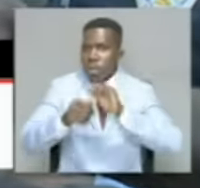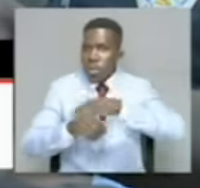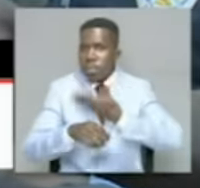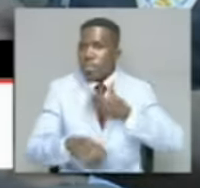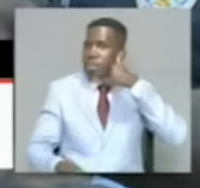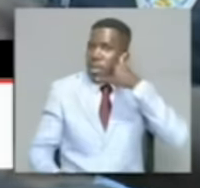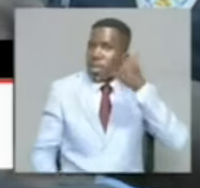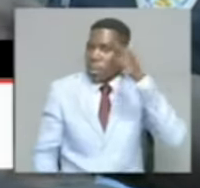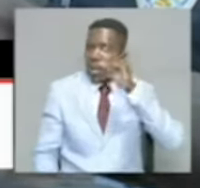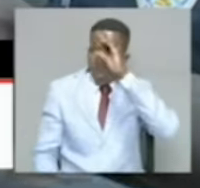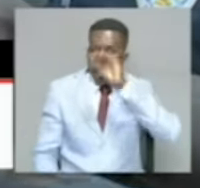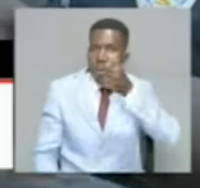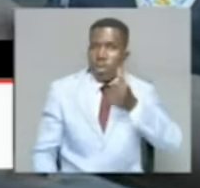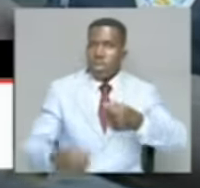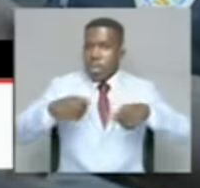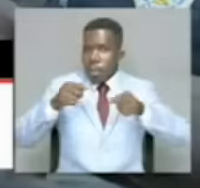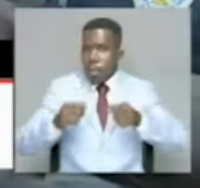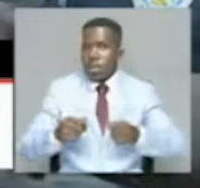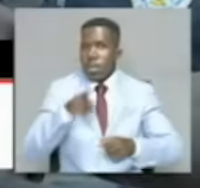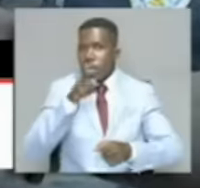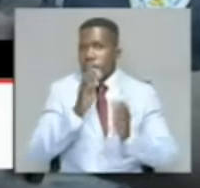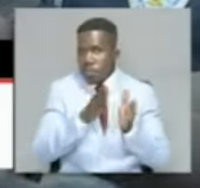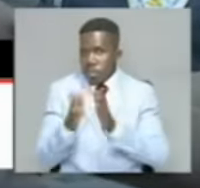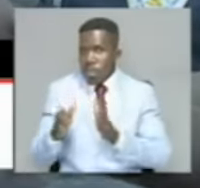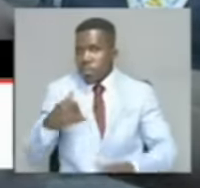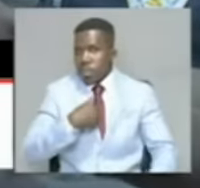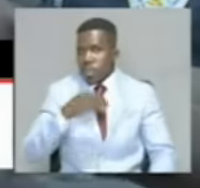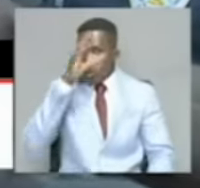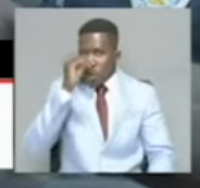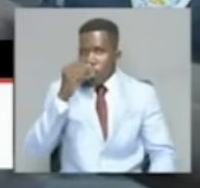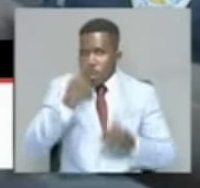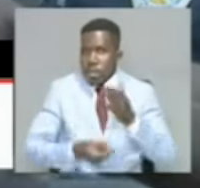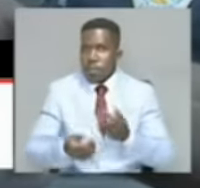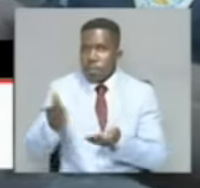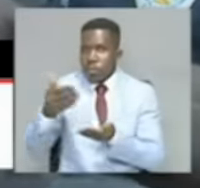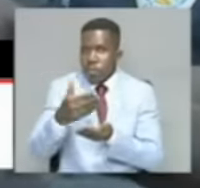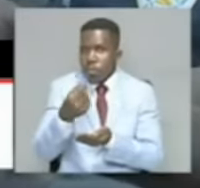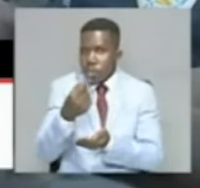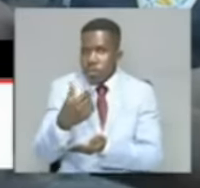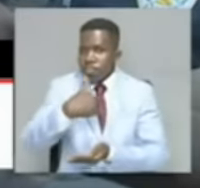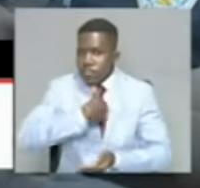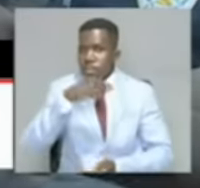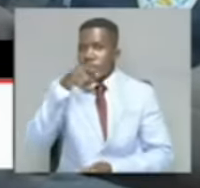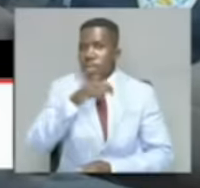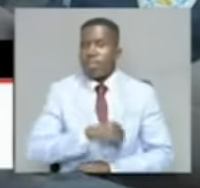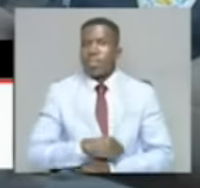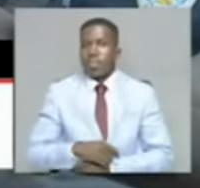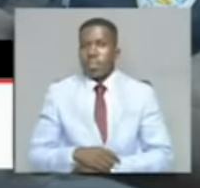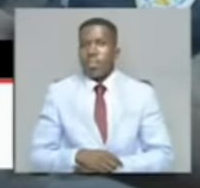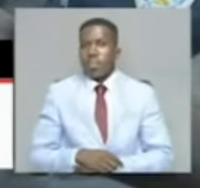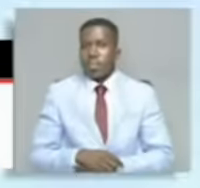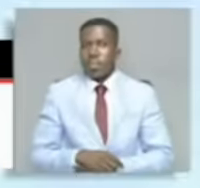moto, diz como é, se prepara, tem um cota aí que está fazendo um levantamento.